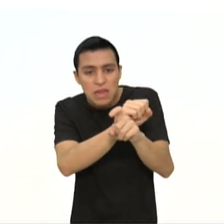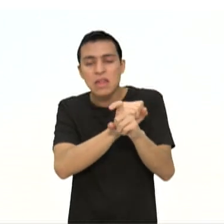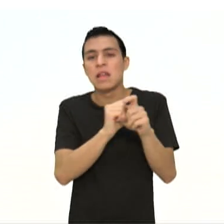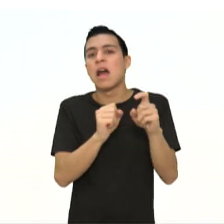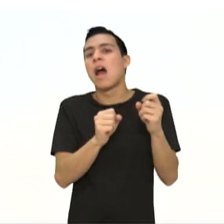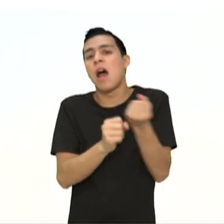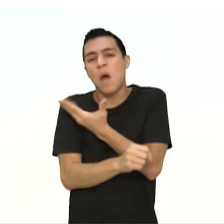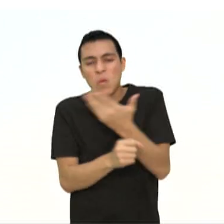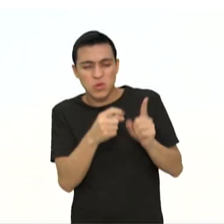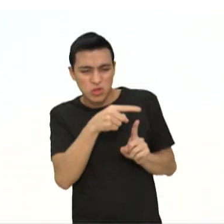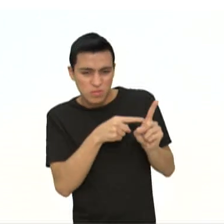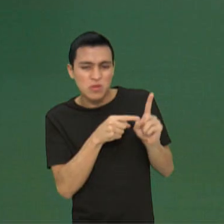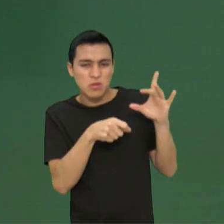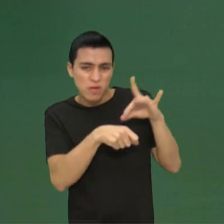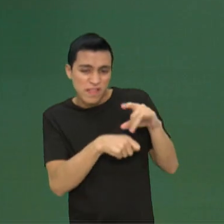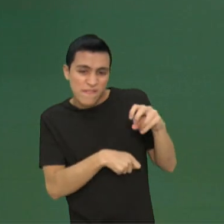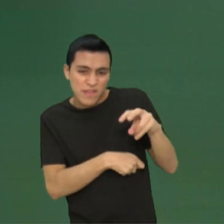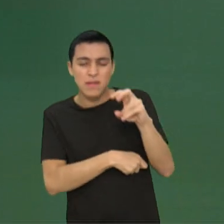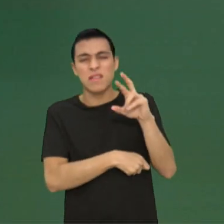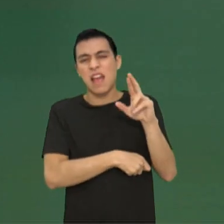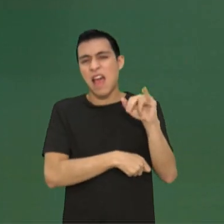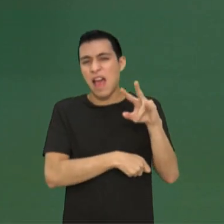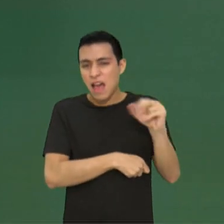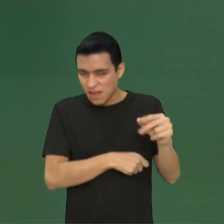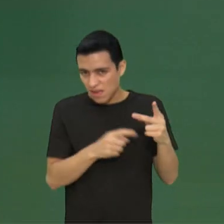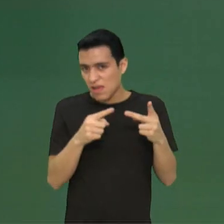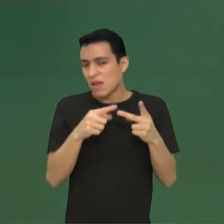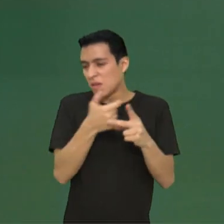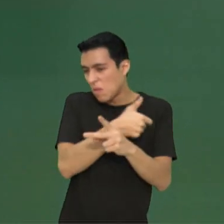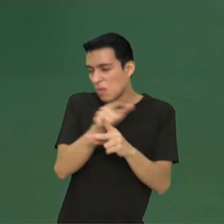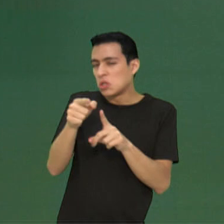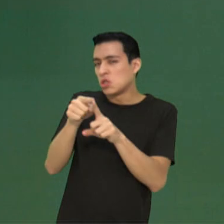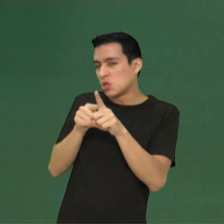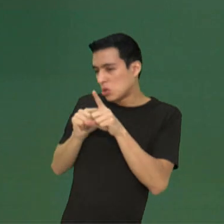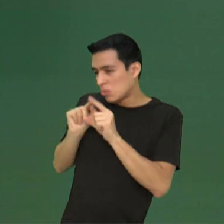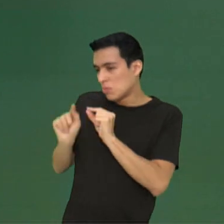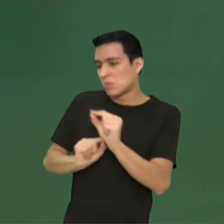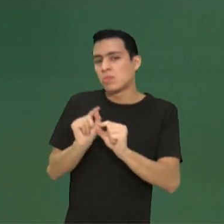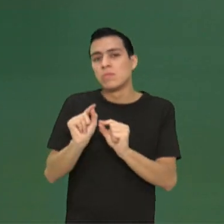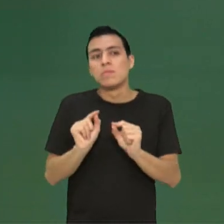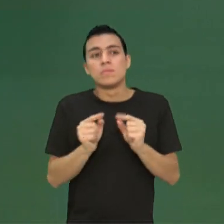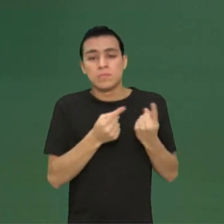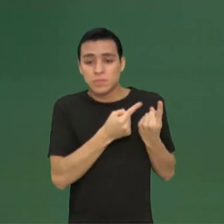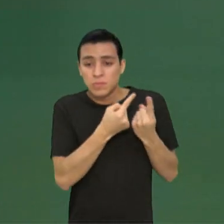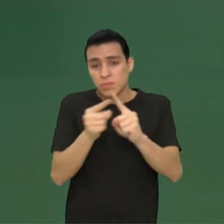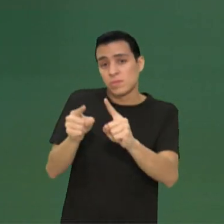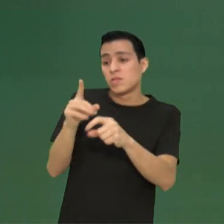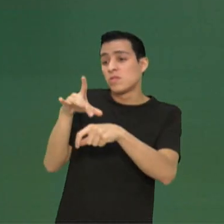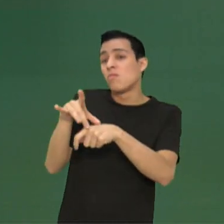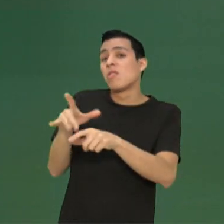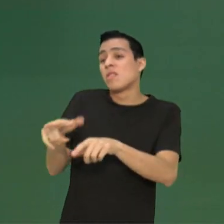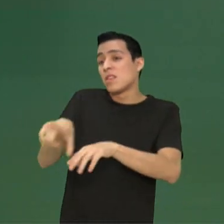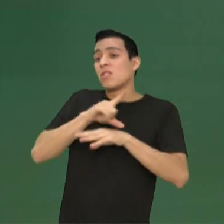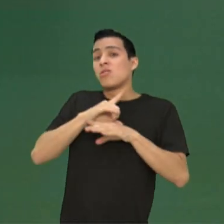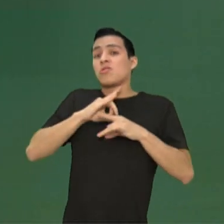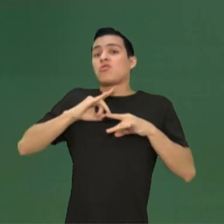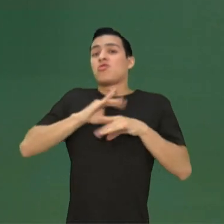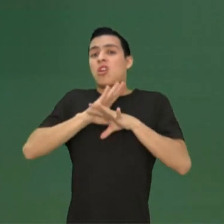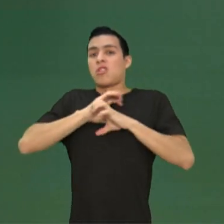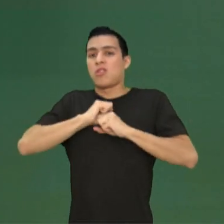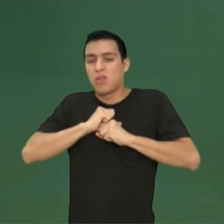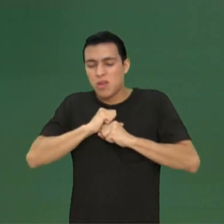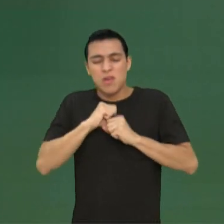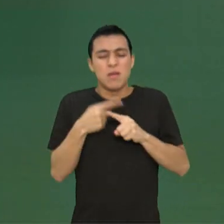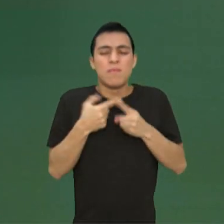raiva, né? Algumas doenças bacterianas, tétano e botulismo, né? E combate a doença já adquirida. Por que